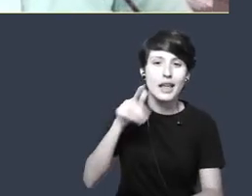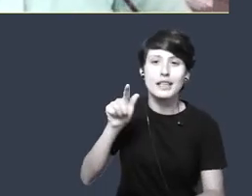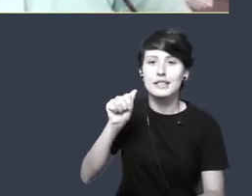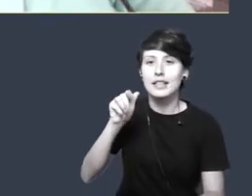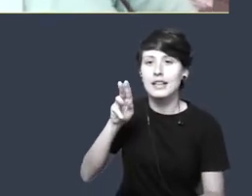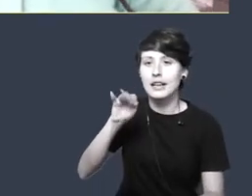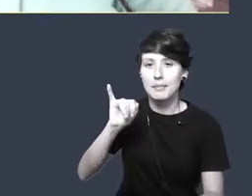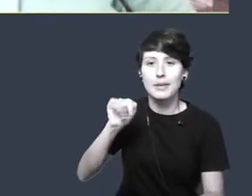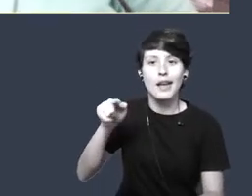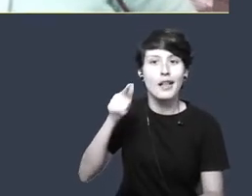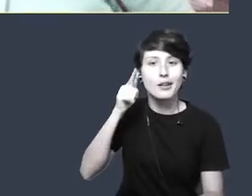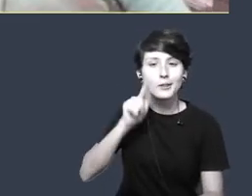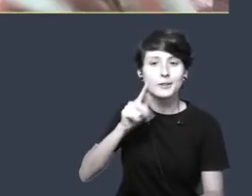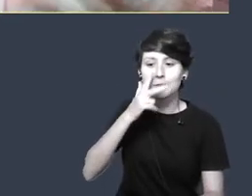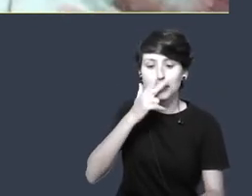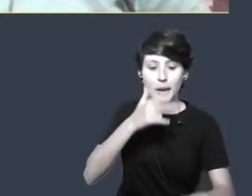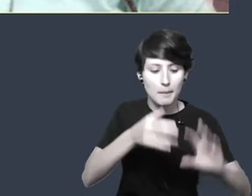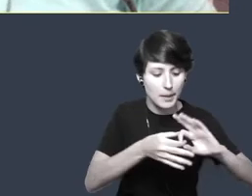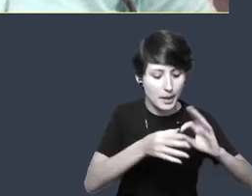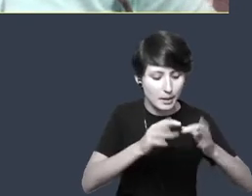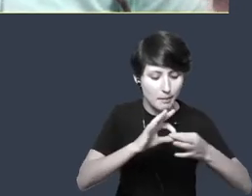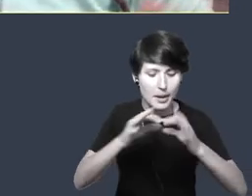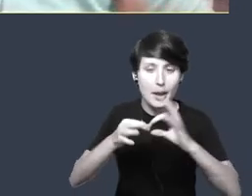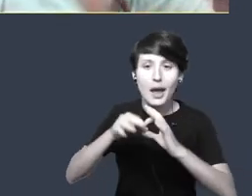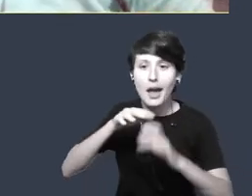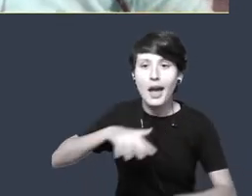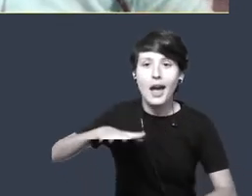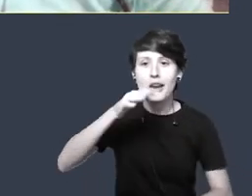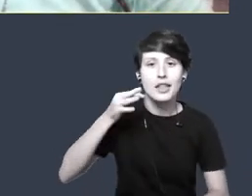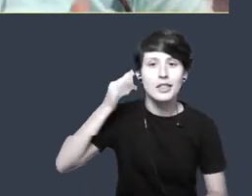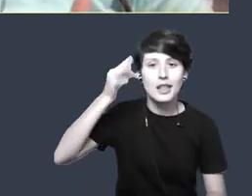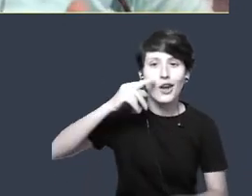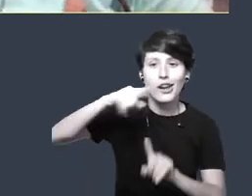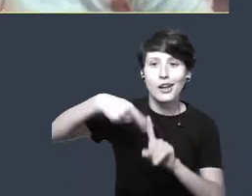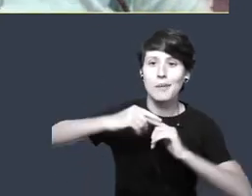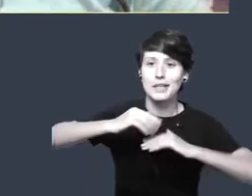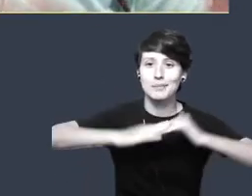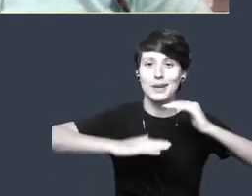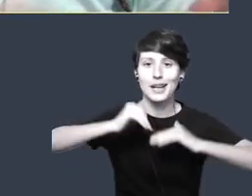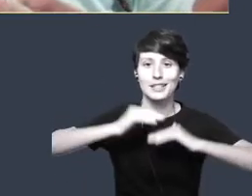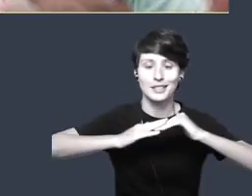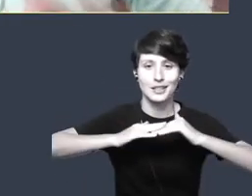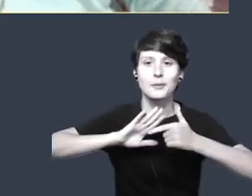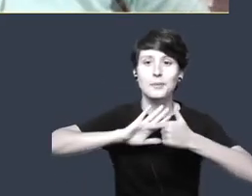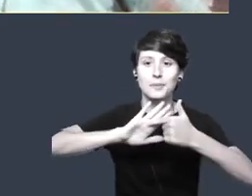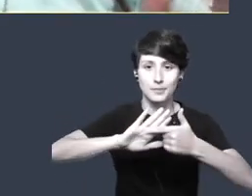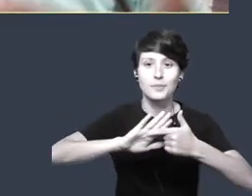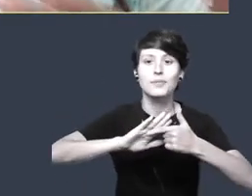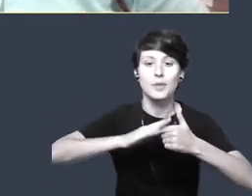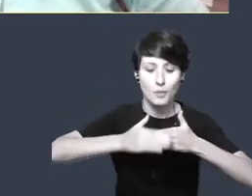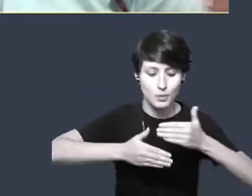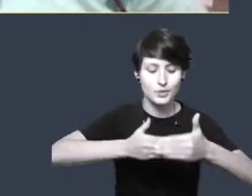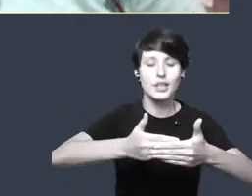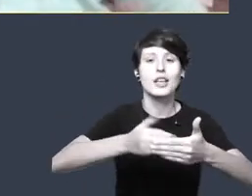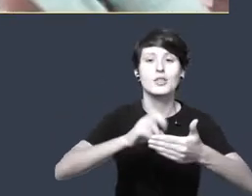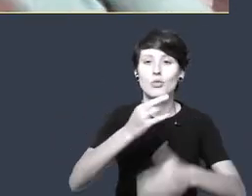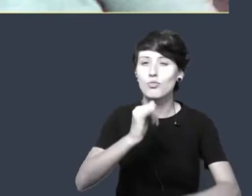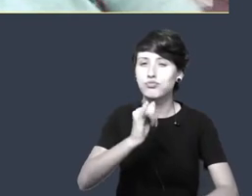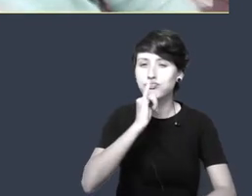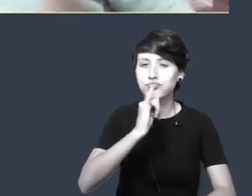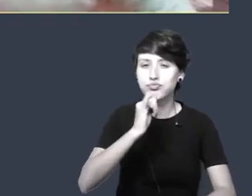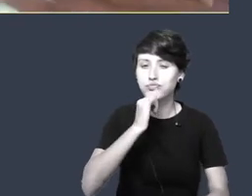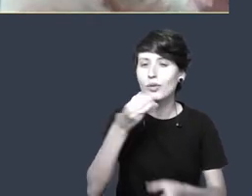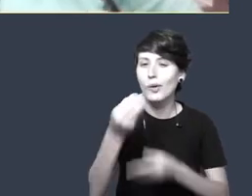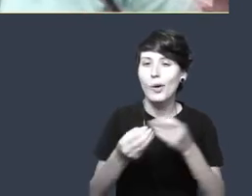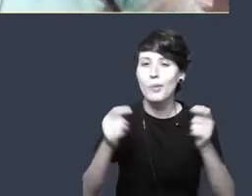ela conseguiu juntar tanto a parte teórica quanto a parte prática, né? Mostrar para a gente o processo, exemplos de como que a gente